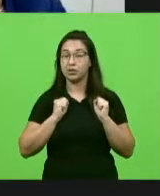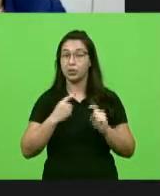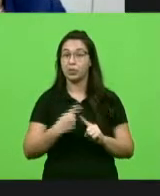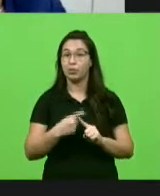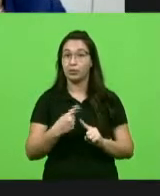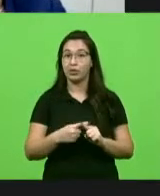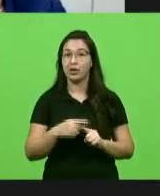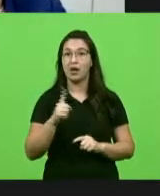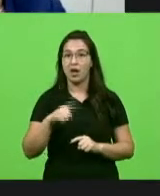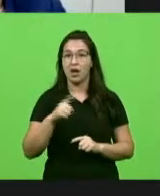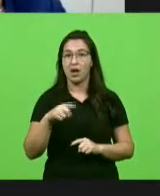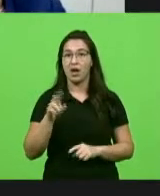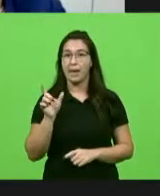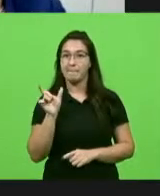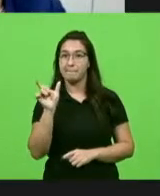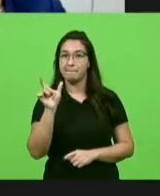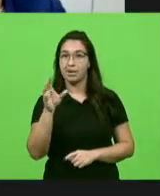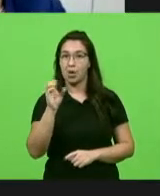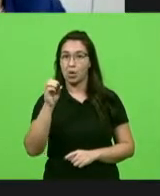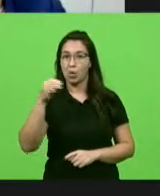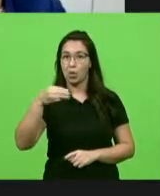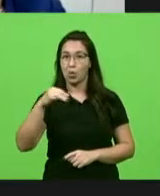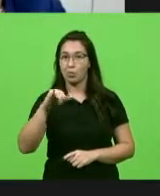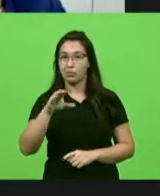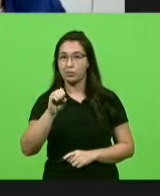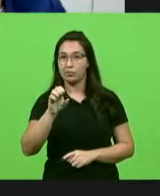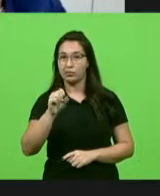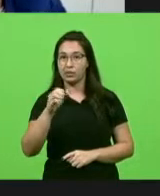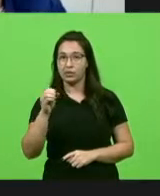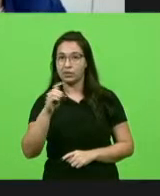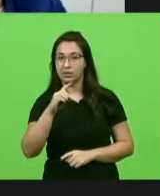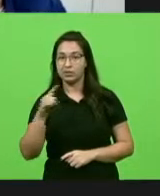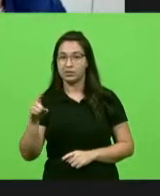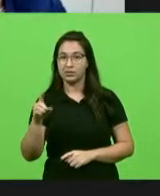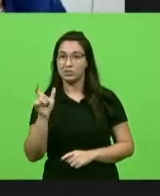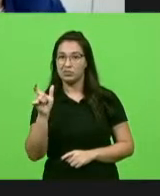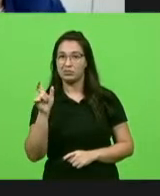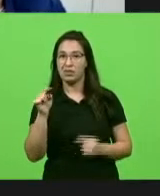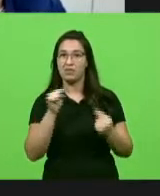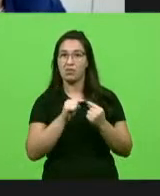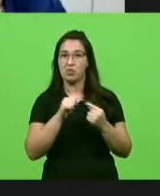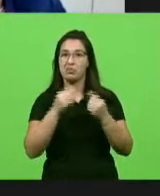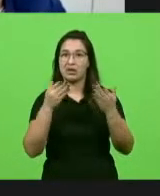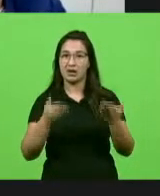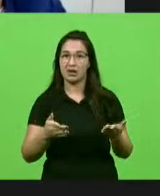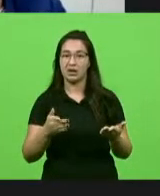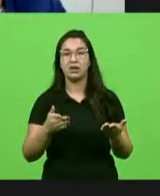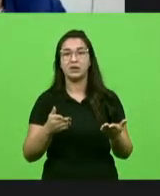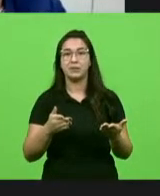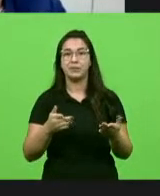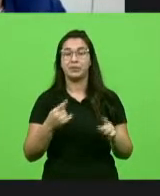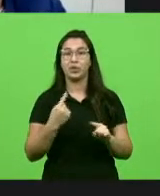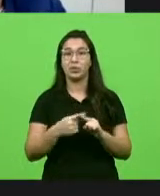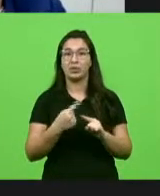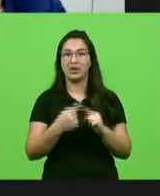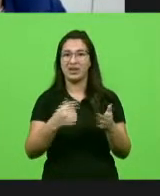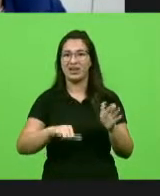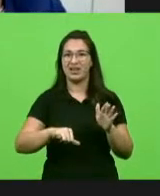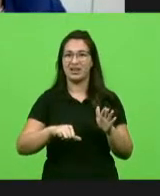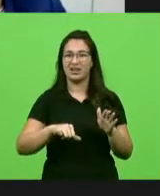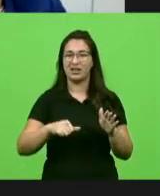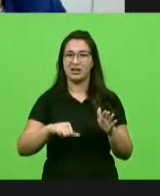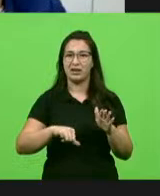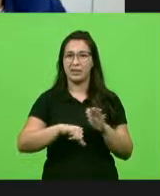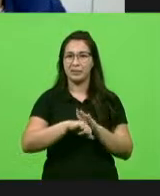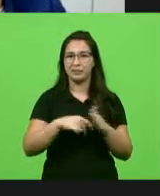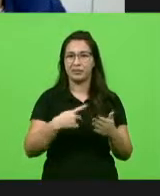a melhor palavra para definir o governador, que, diante de tantas fraudes praticadas em seu governo, se limita sempre a dizer